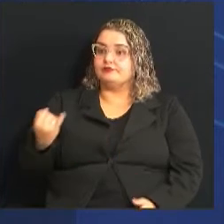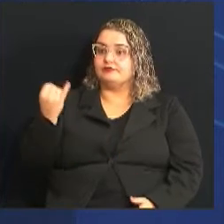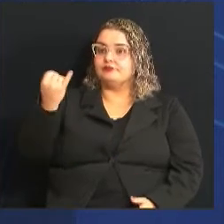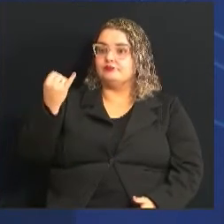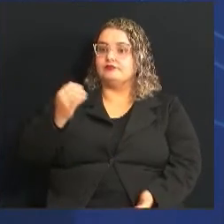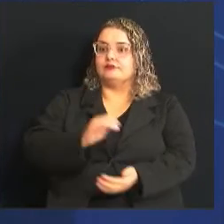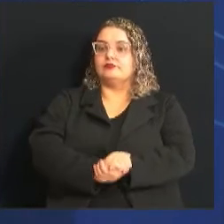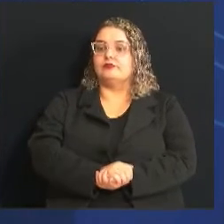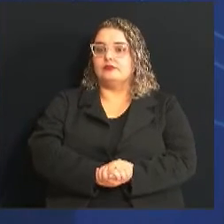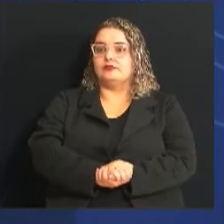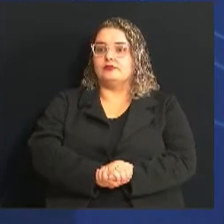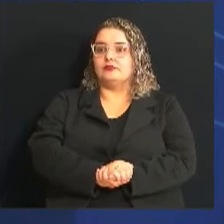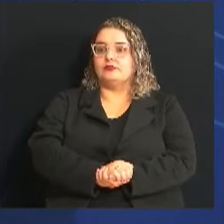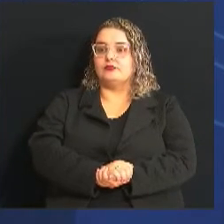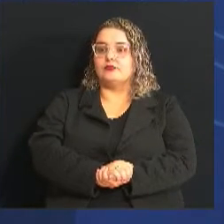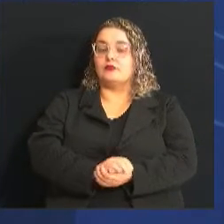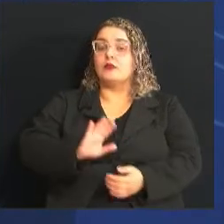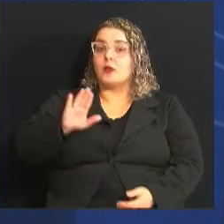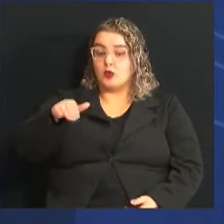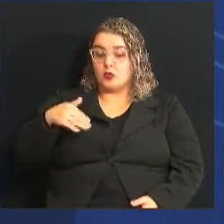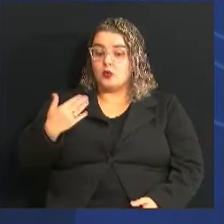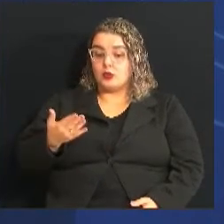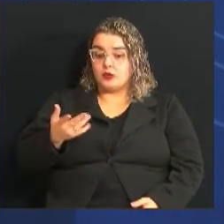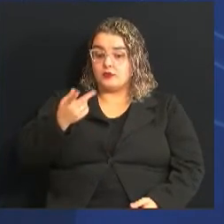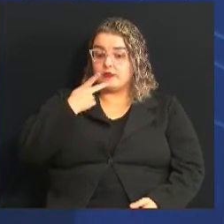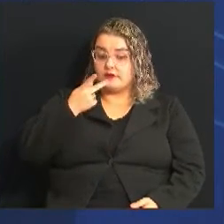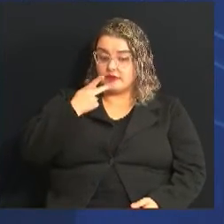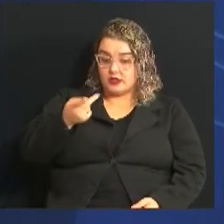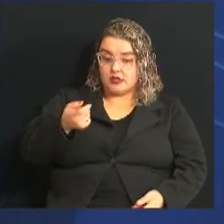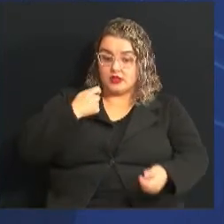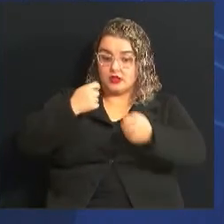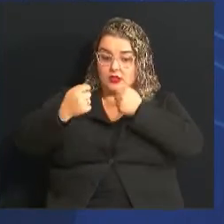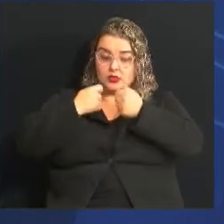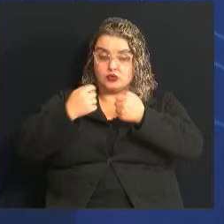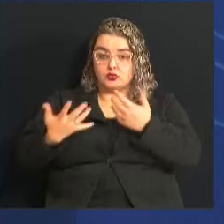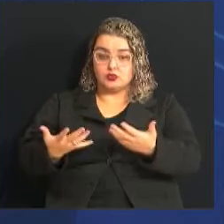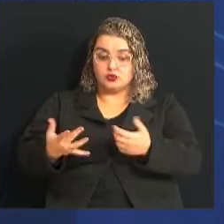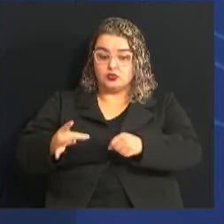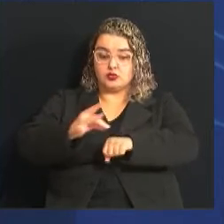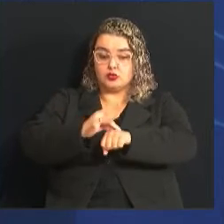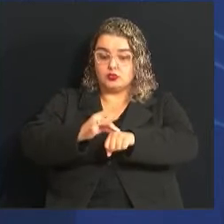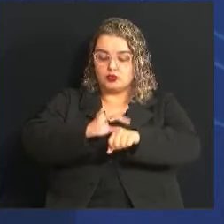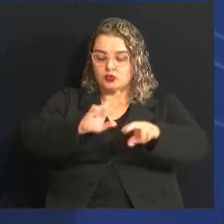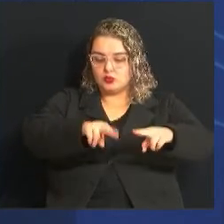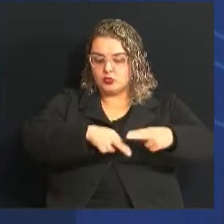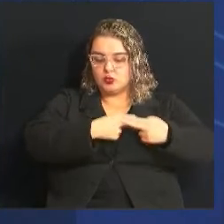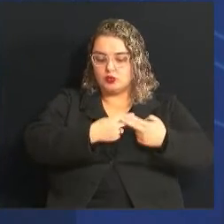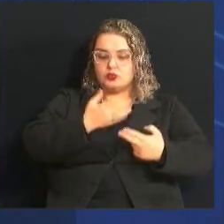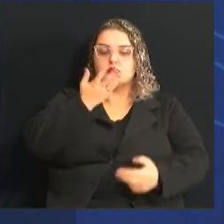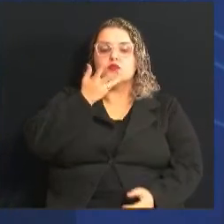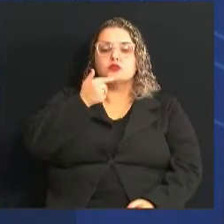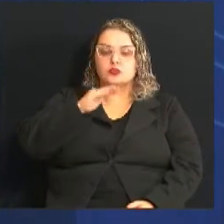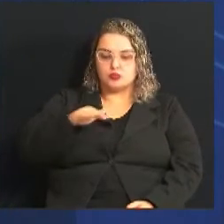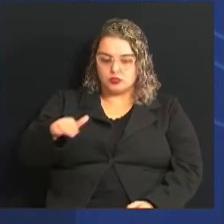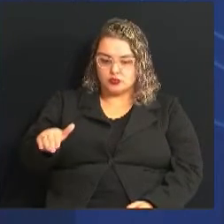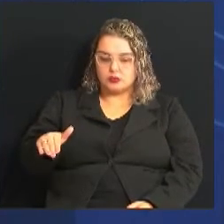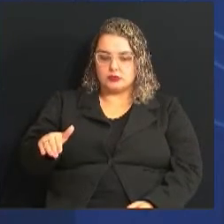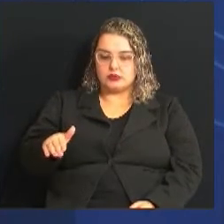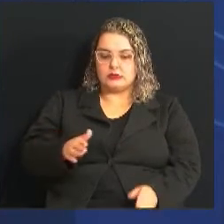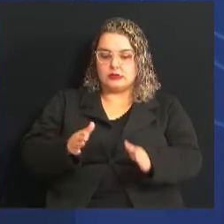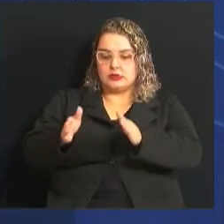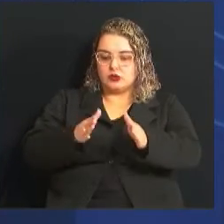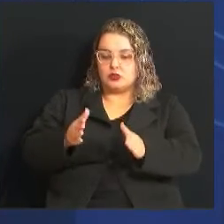primeiro questionamento, quando a gente vai falar aqui na nossa entrevista sobre o luto com a criança, né, ainda numa fase infantil,